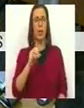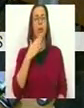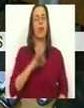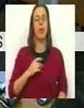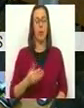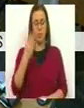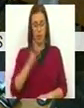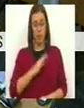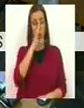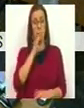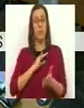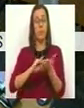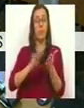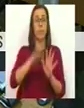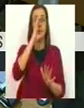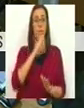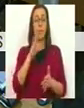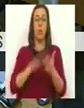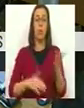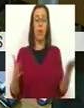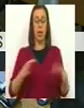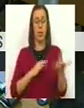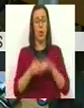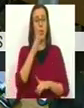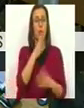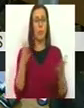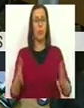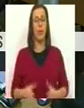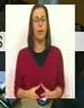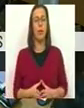Presidente, Sr. Ministro, Sr. Secretário de Estado, caros colegas, Srs. Deputados,